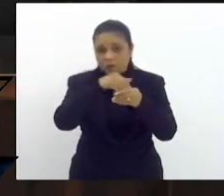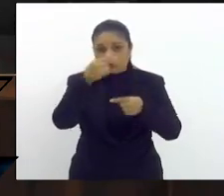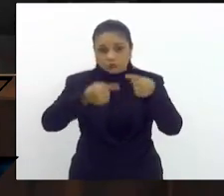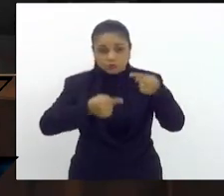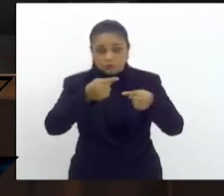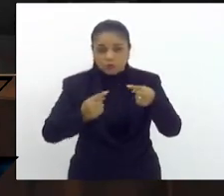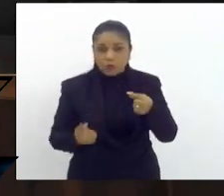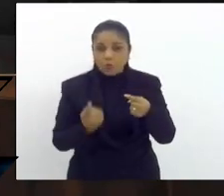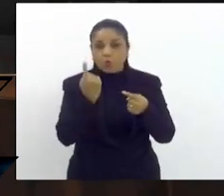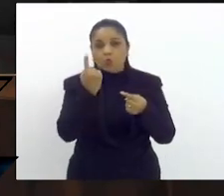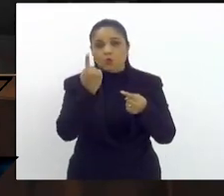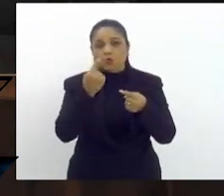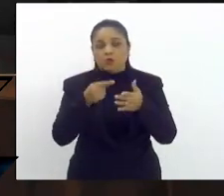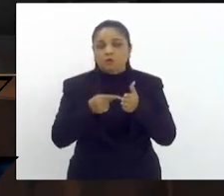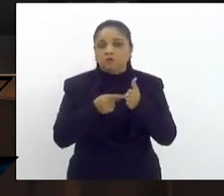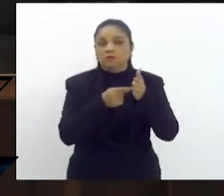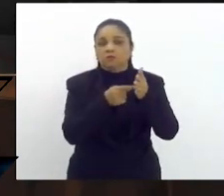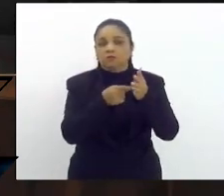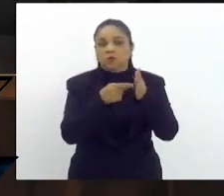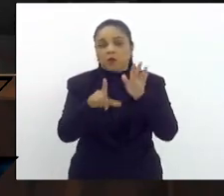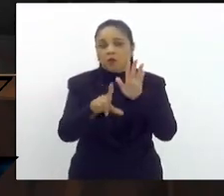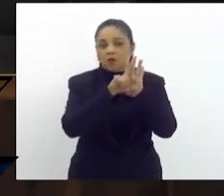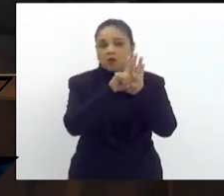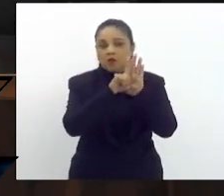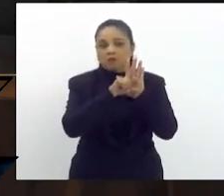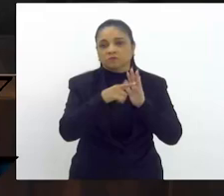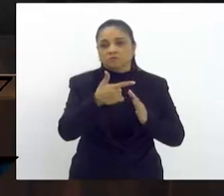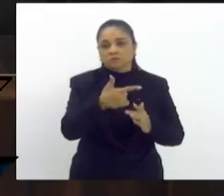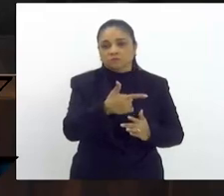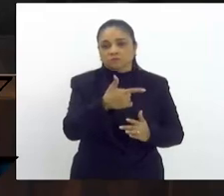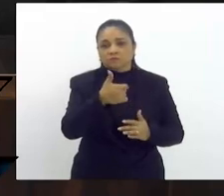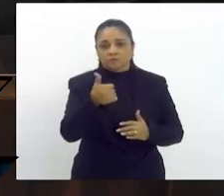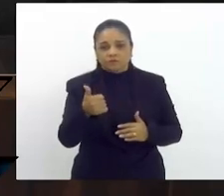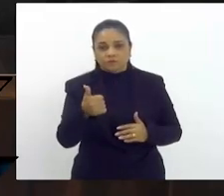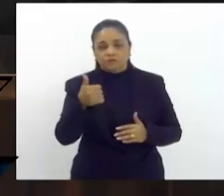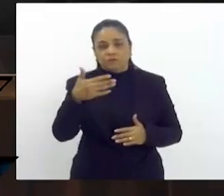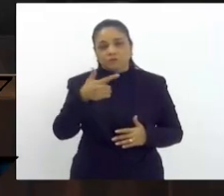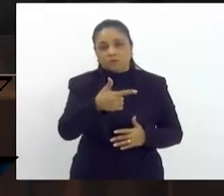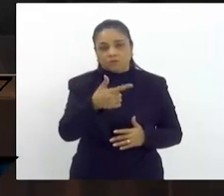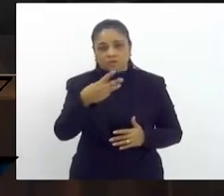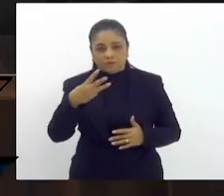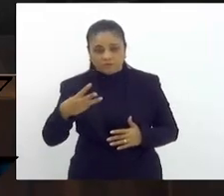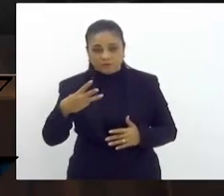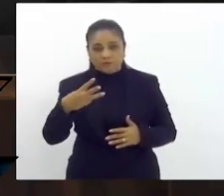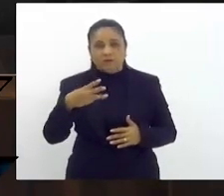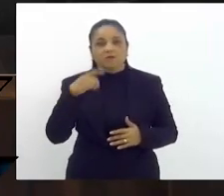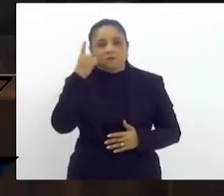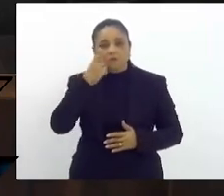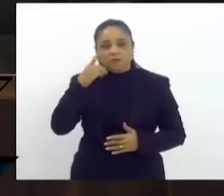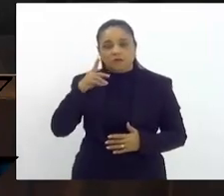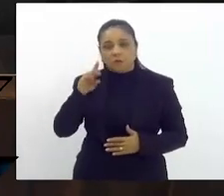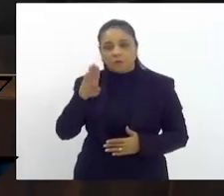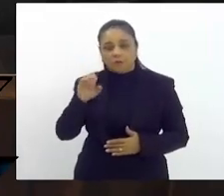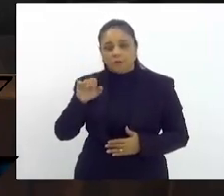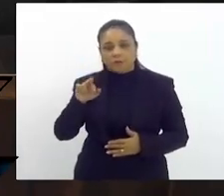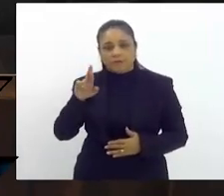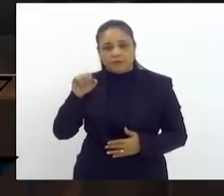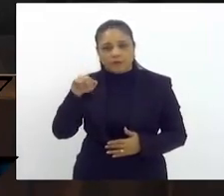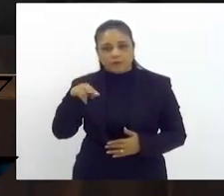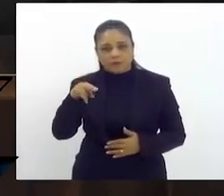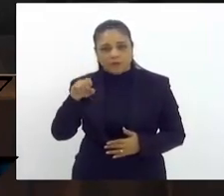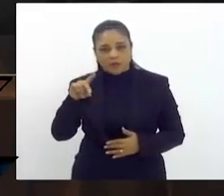única indicação Legislativa número 21 de 2023 de autoria dos deputados Bernardo Rossi Érica